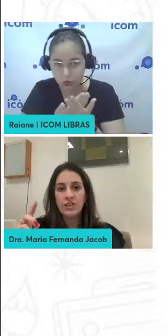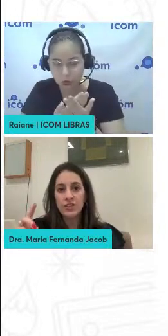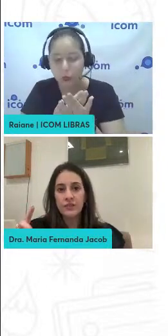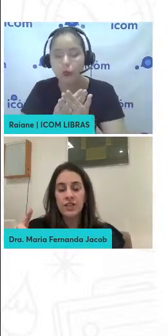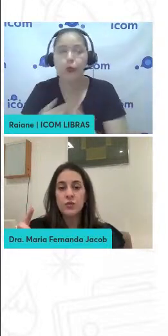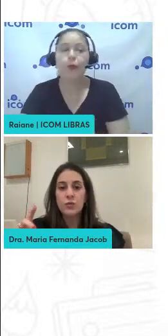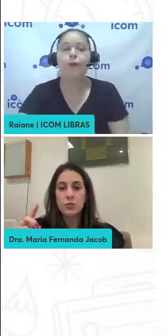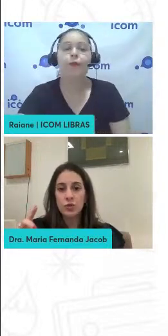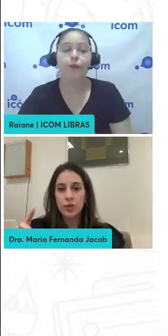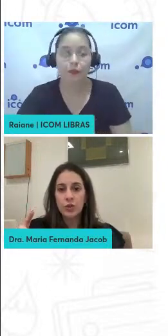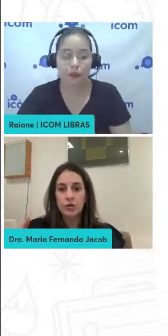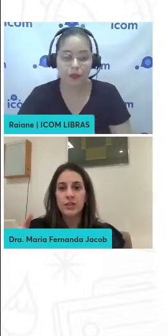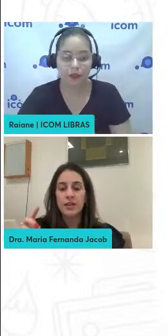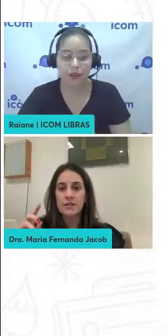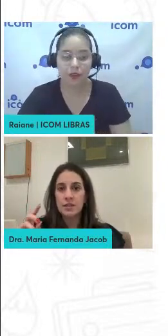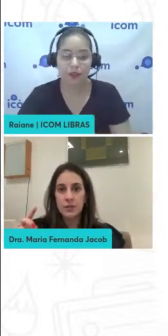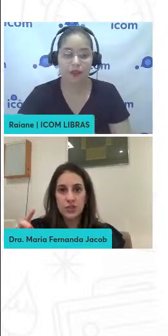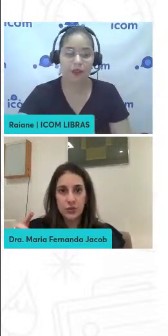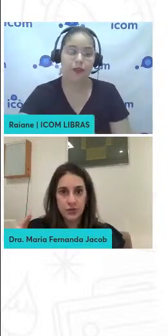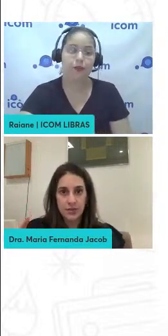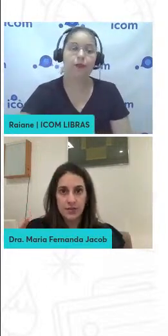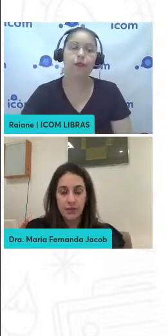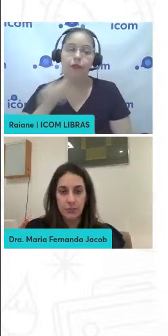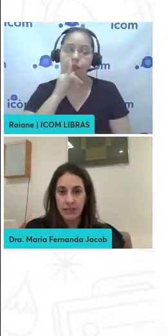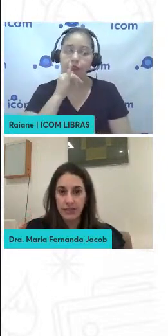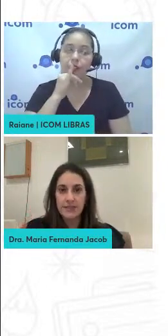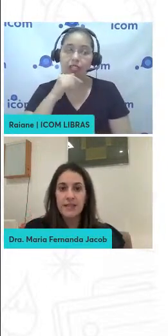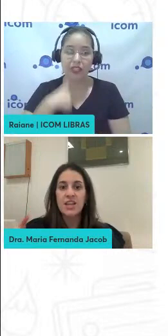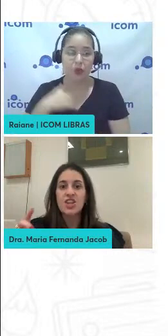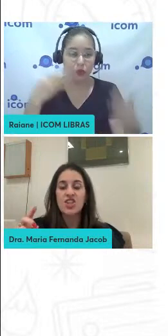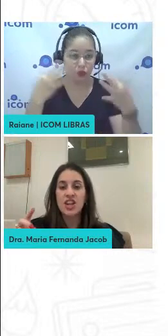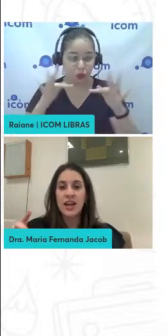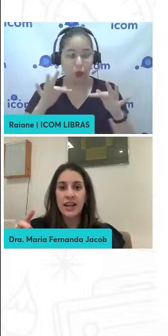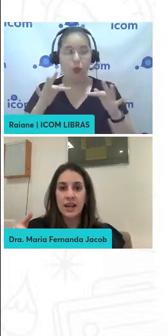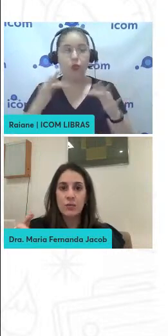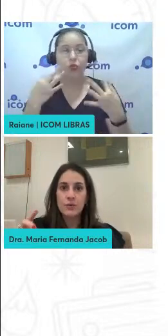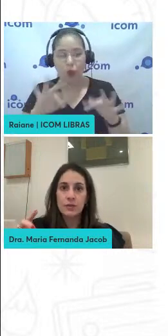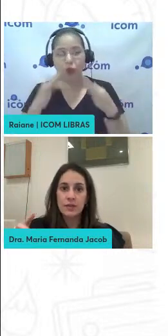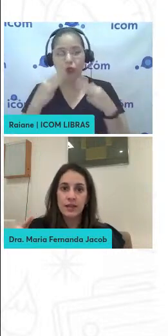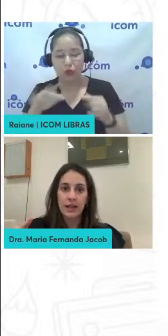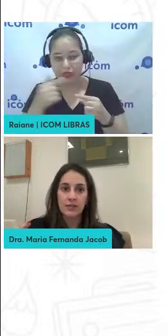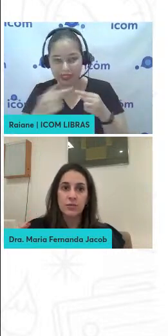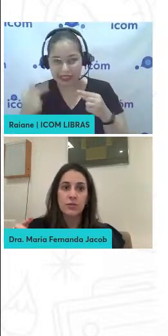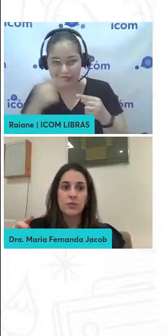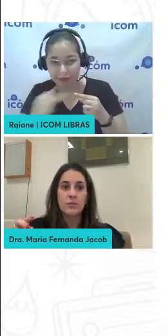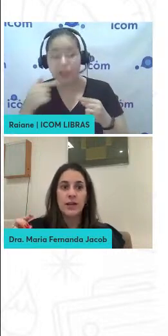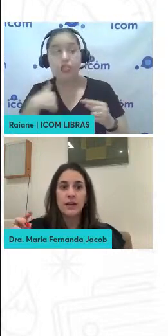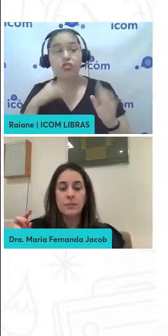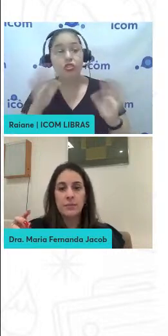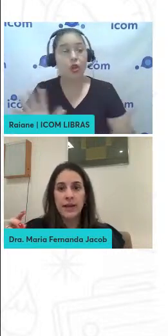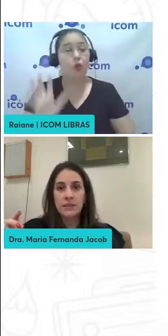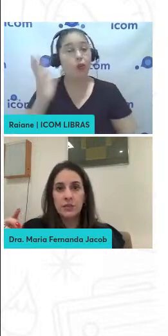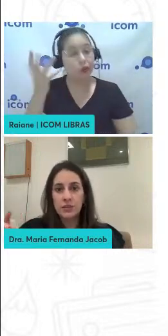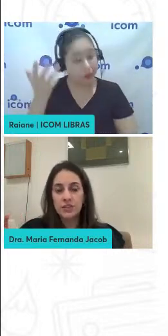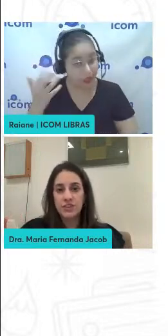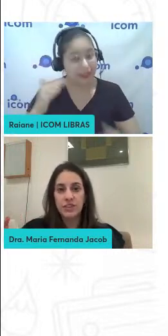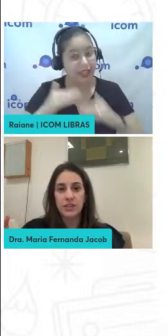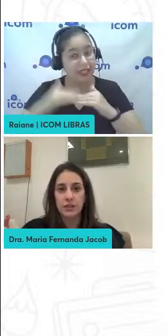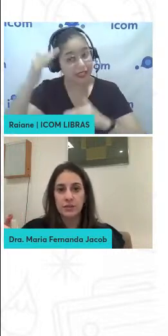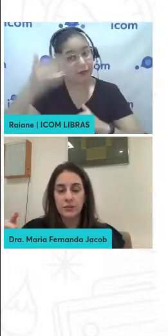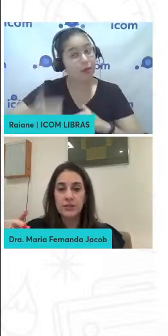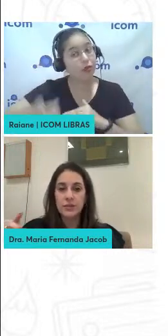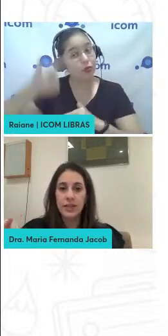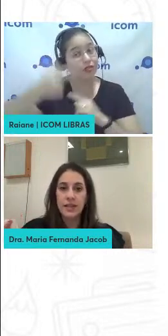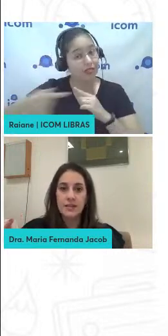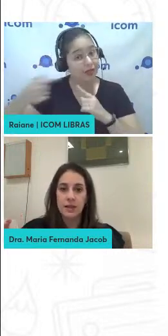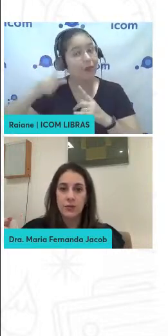um indivíduo com dor crônica acima de 12 semanas já é considerado uma